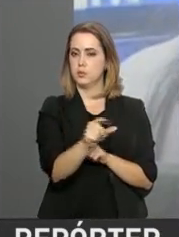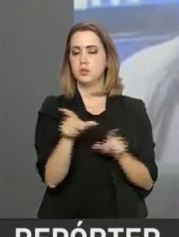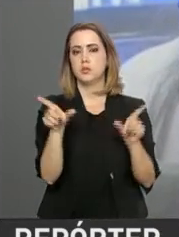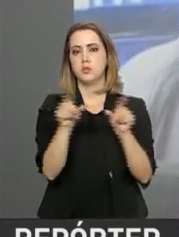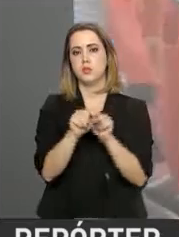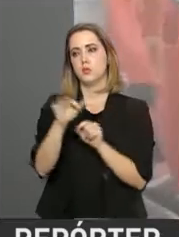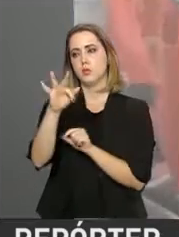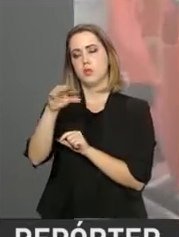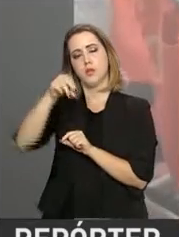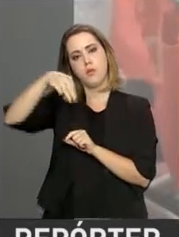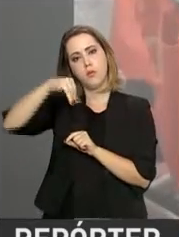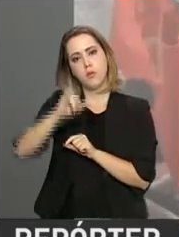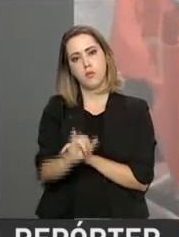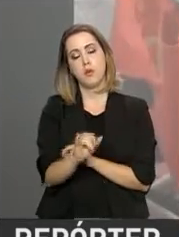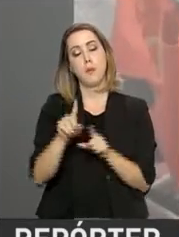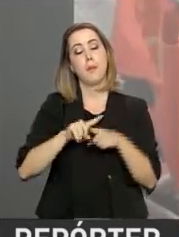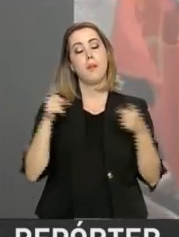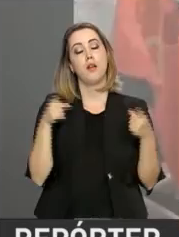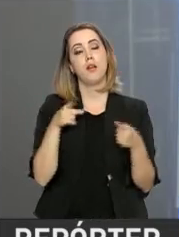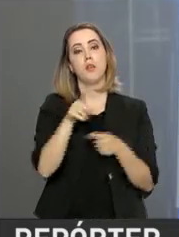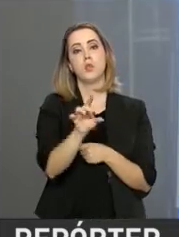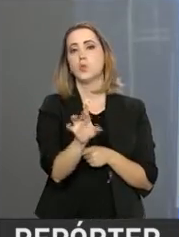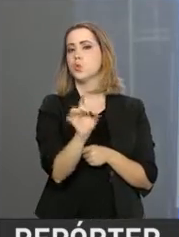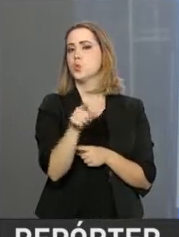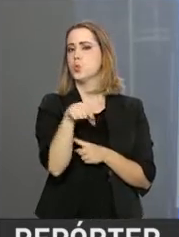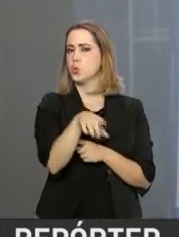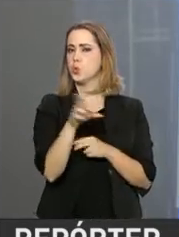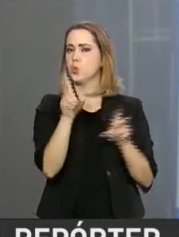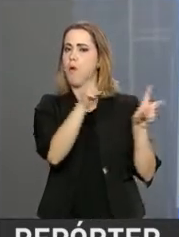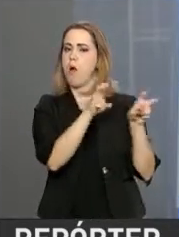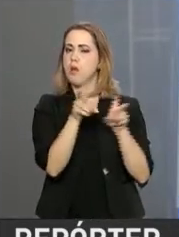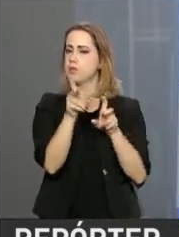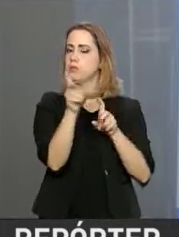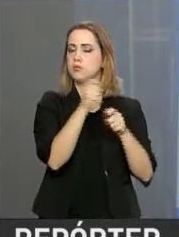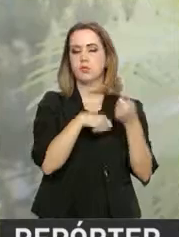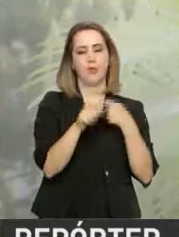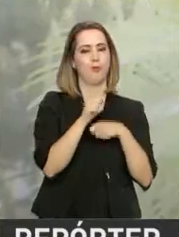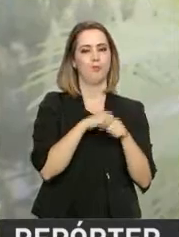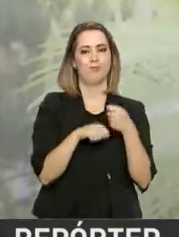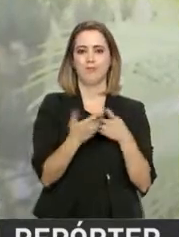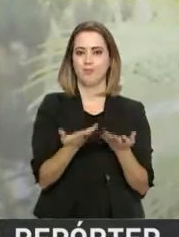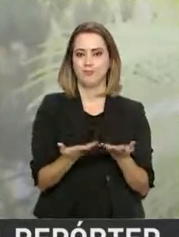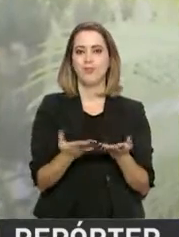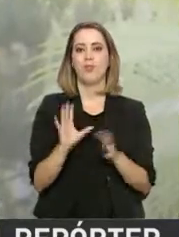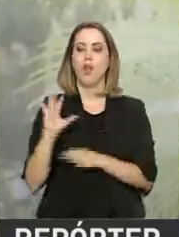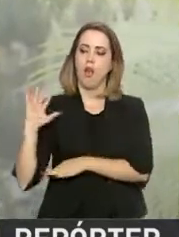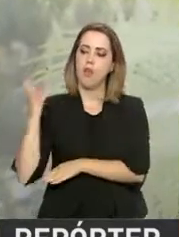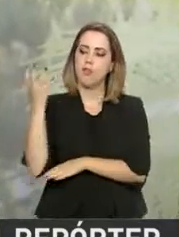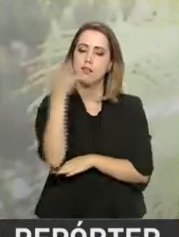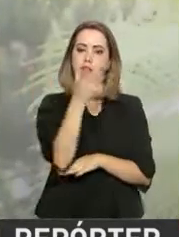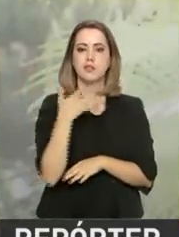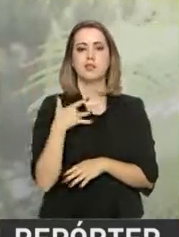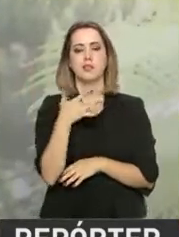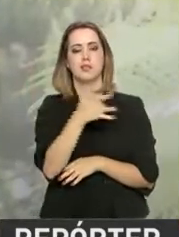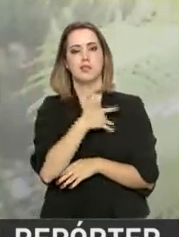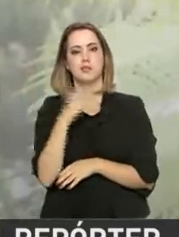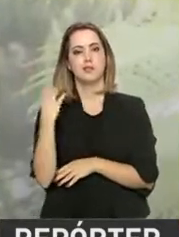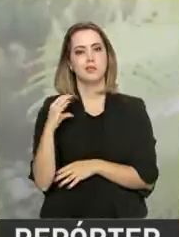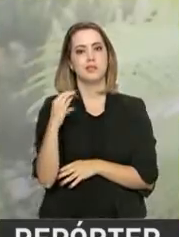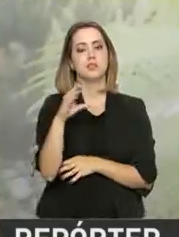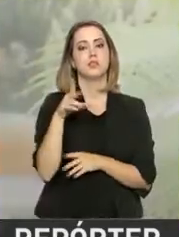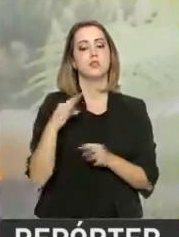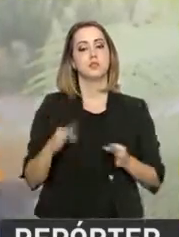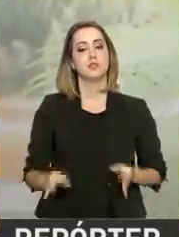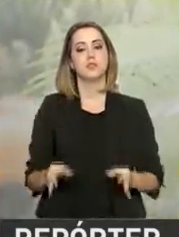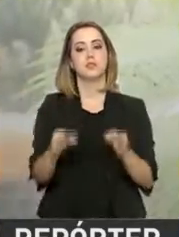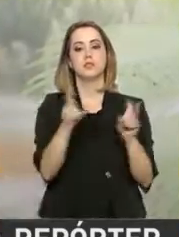Monetário Internacional. Mas os BRICS não ficam só nos assuntos econômicos. Meio ambiente, saúde, ciência e tecnologia